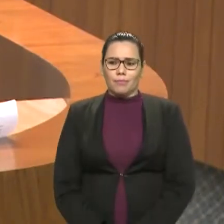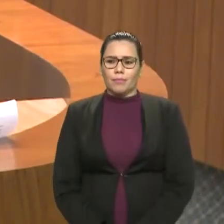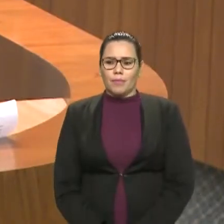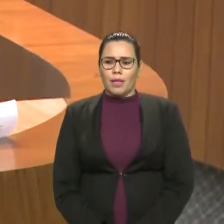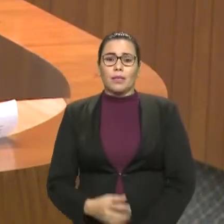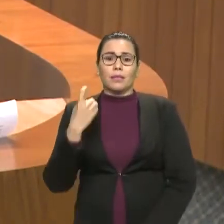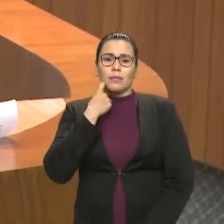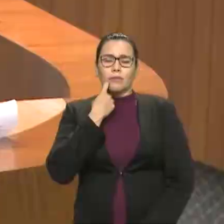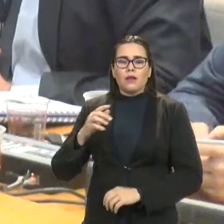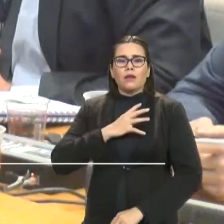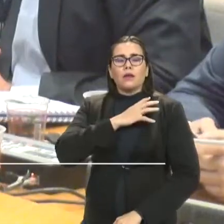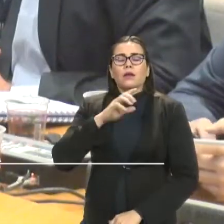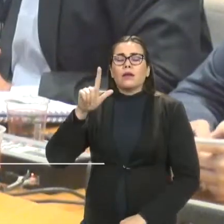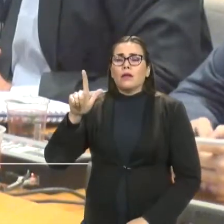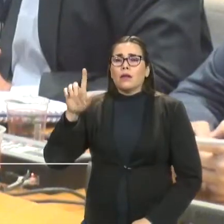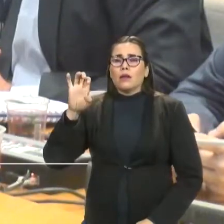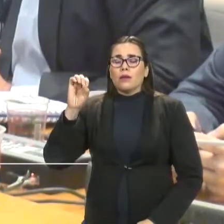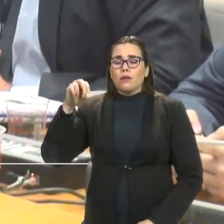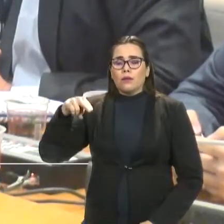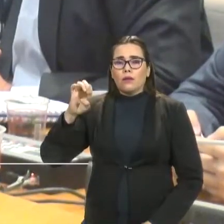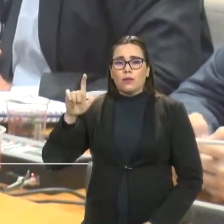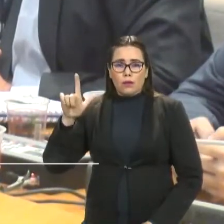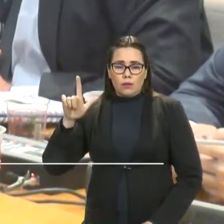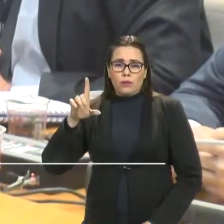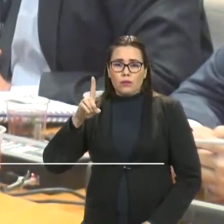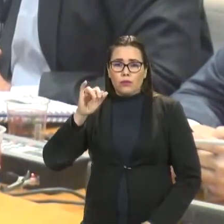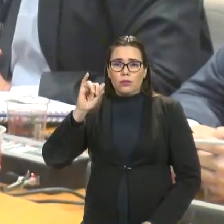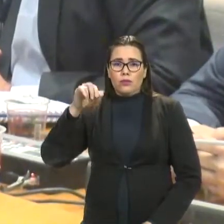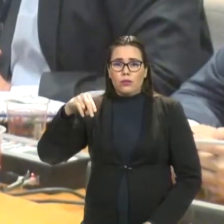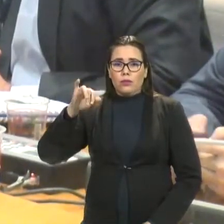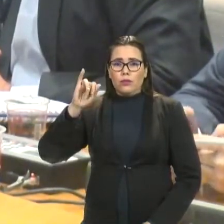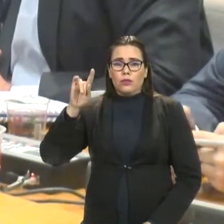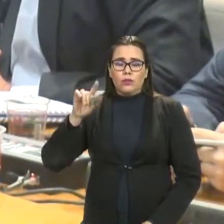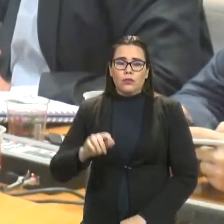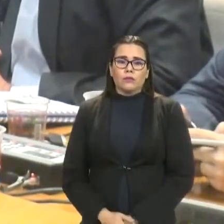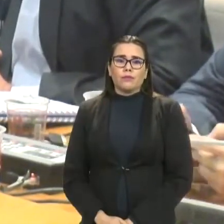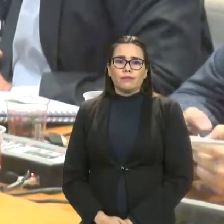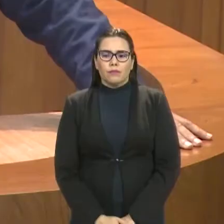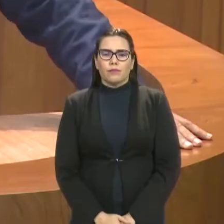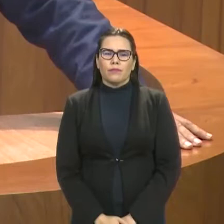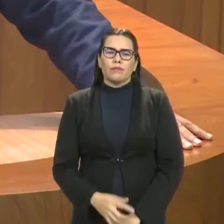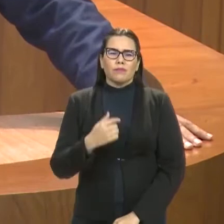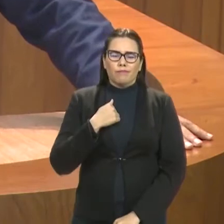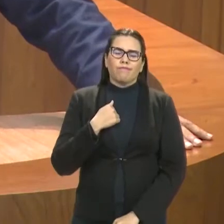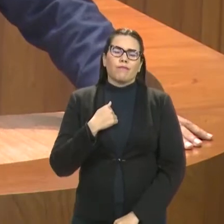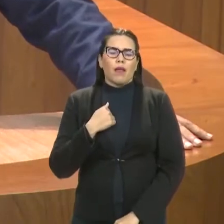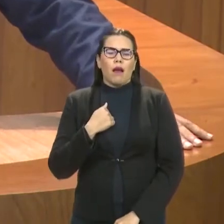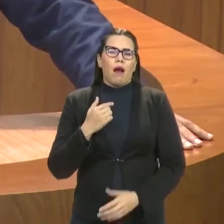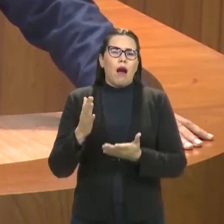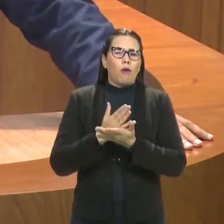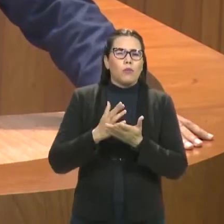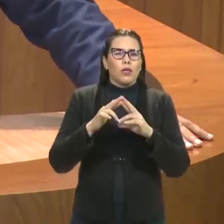sobre a agenda do interior do Maranhão na quarta-feira os deputados voltaram ao plenário para mais uma sessão o deputado